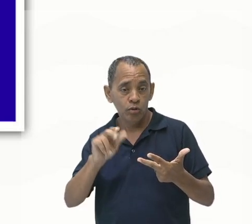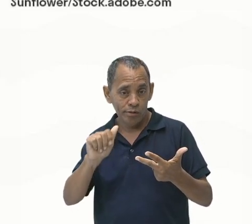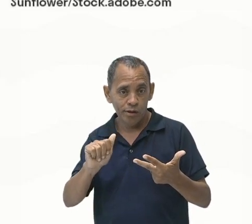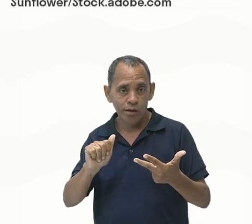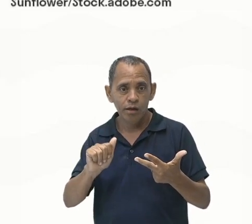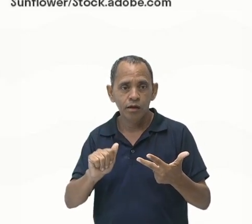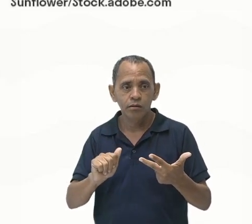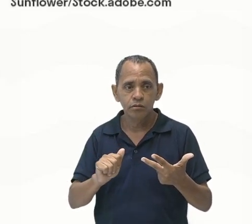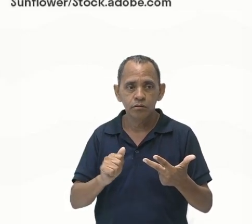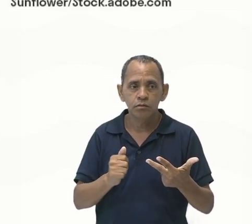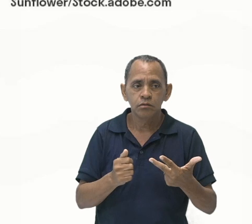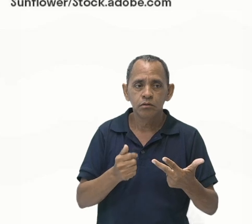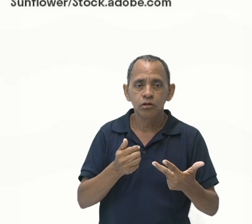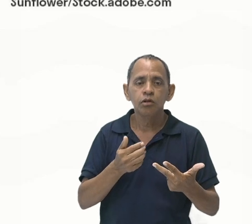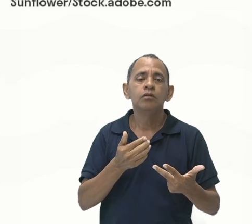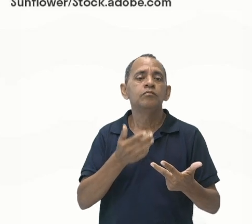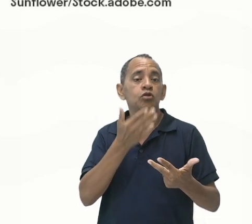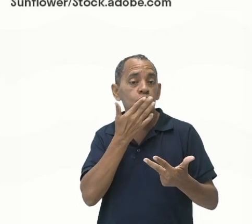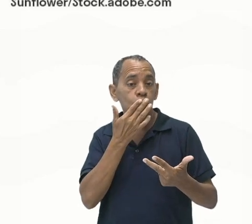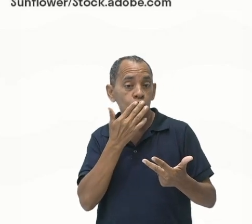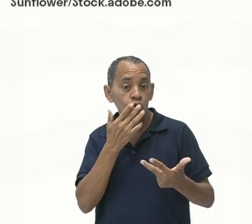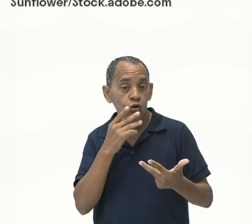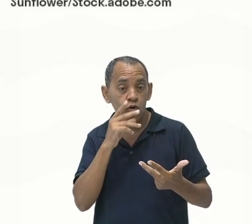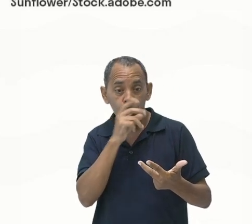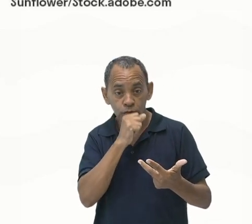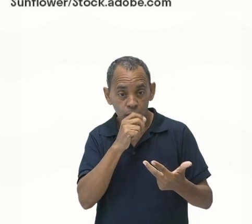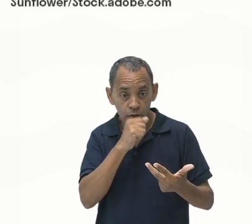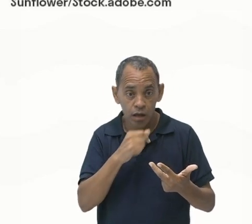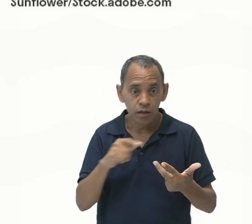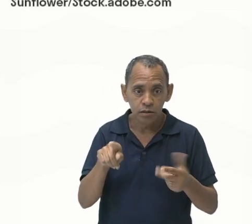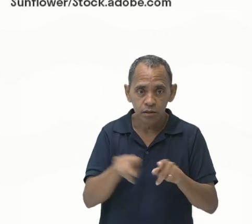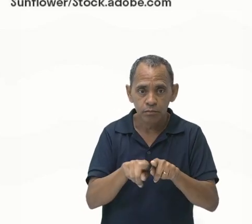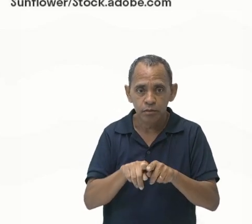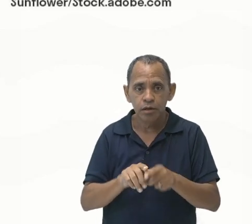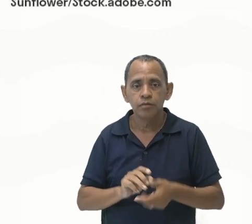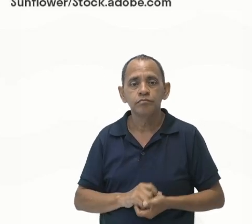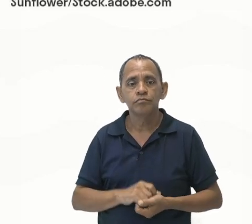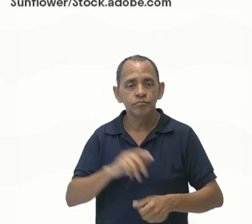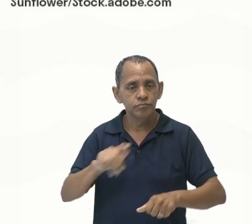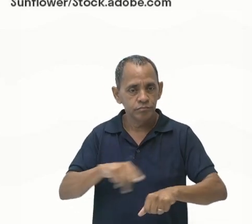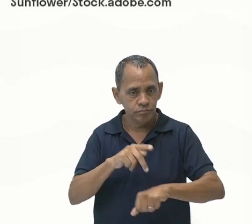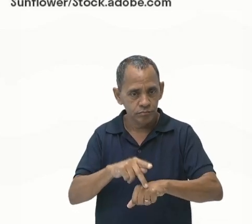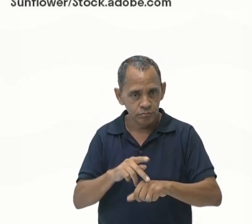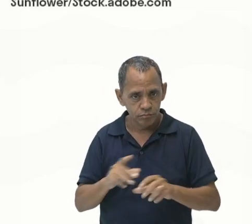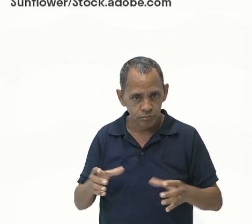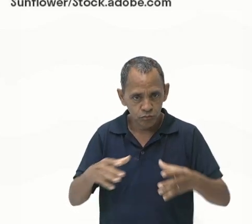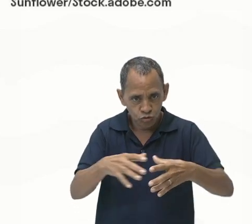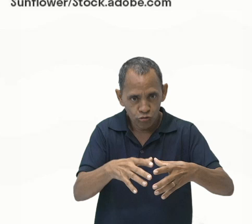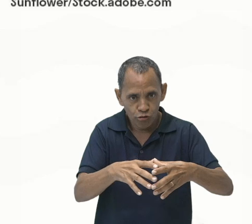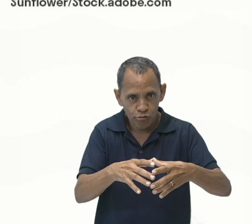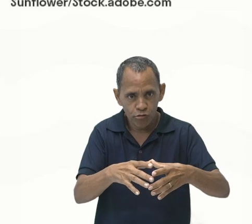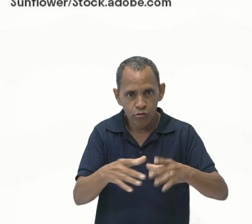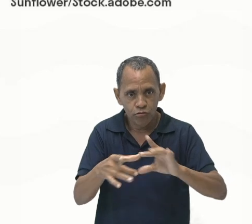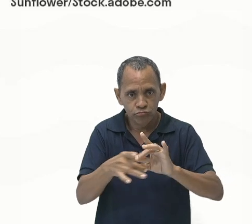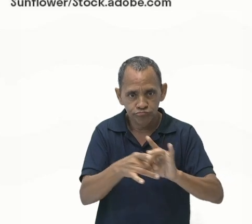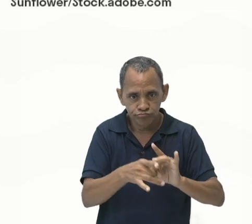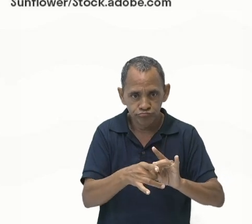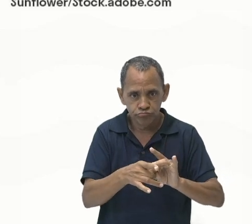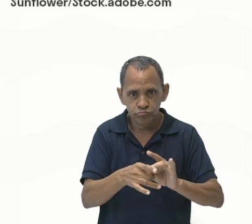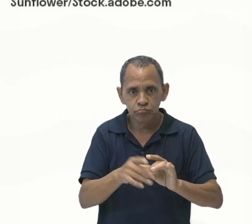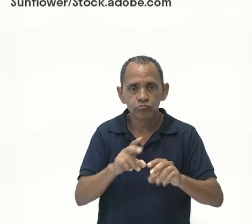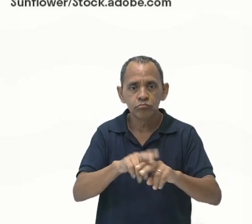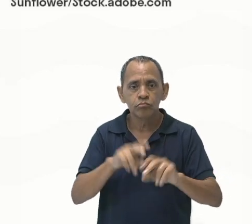União Aduaneira, a gente vai ter uma integração maior entre os países membros, tá certo? Eles vão ficar